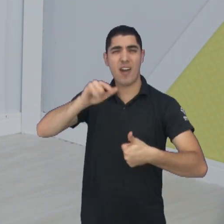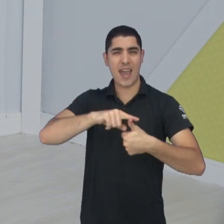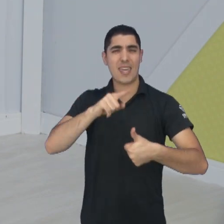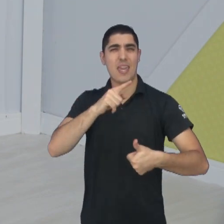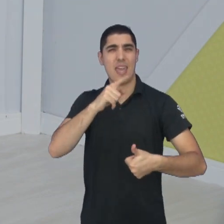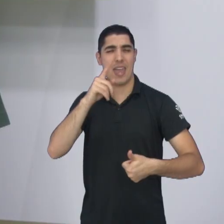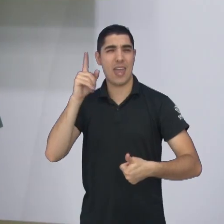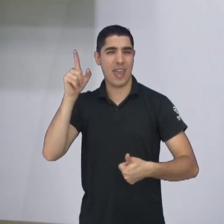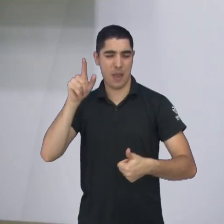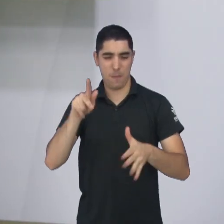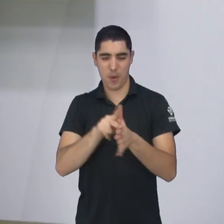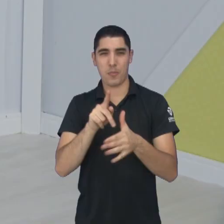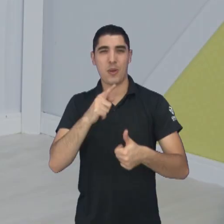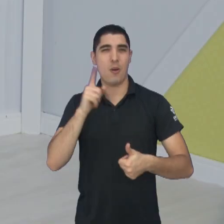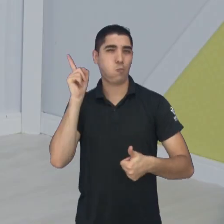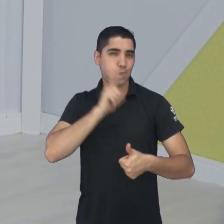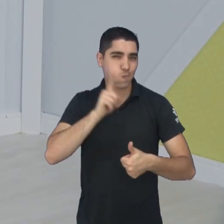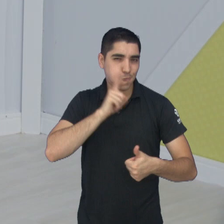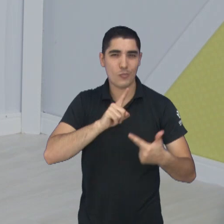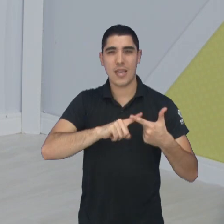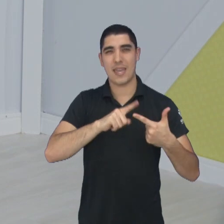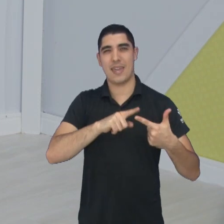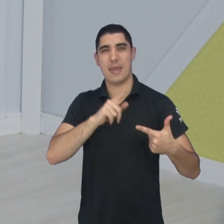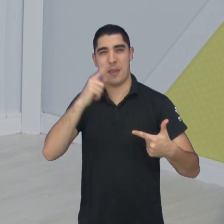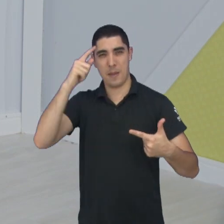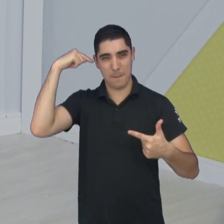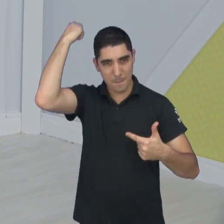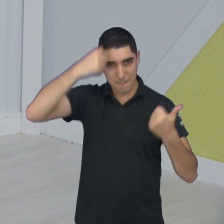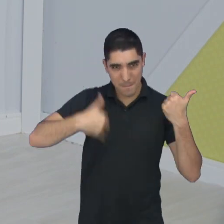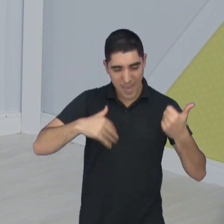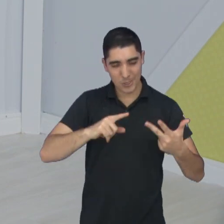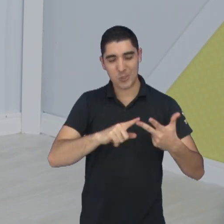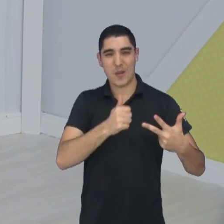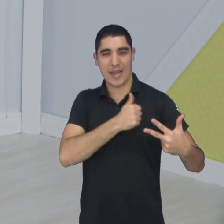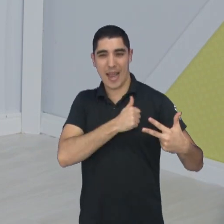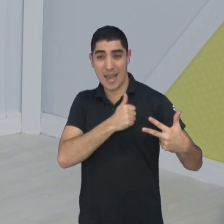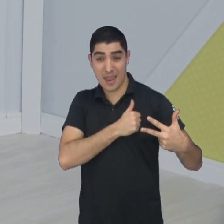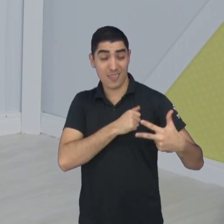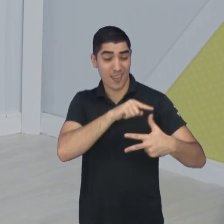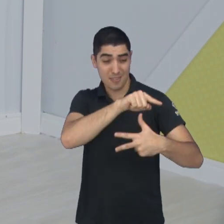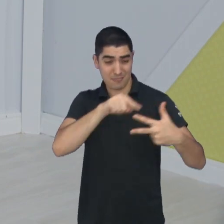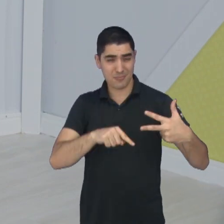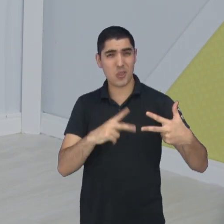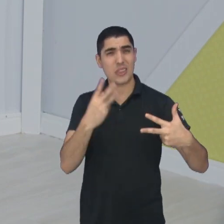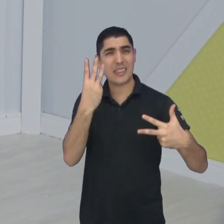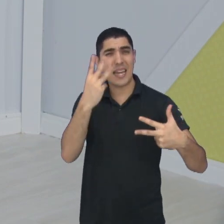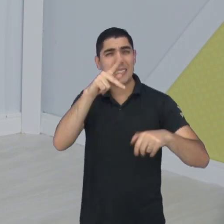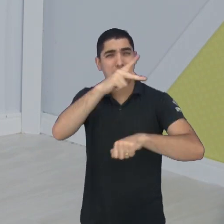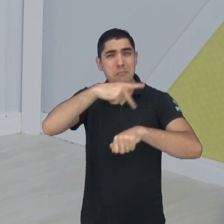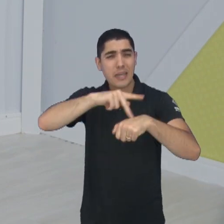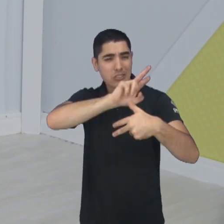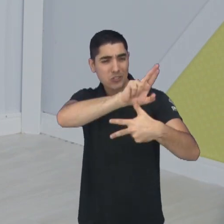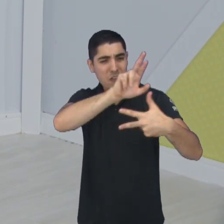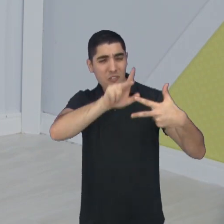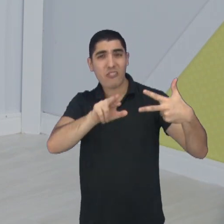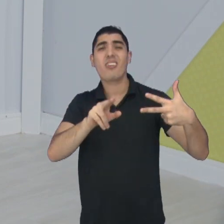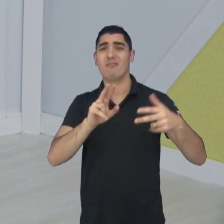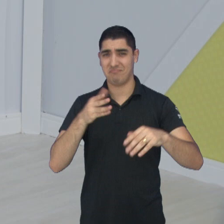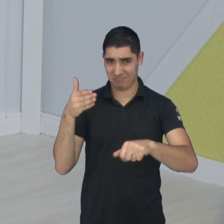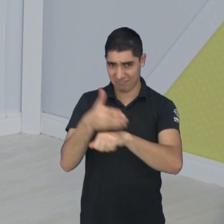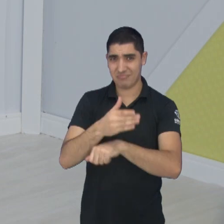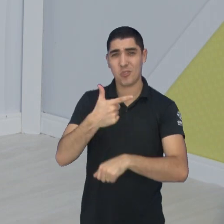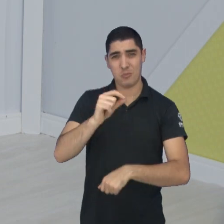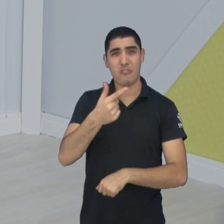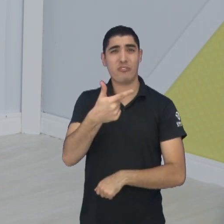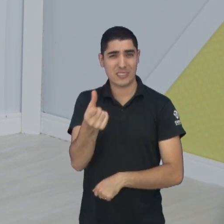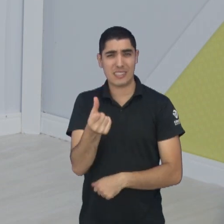várzea. 48 seleções. Não, 48 seleções, vai ser uma festa, né? A Copa do Brasil vai ficar pequena perto da Copa do Mundo. Mas o detalhe é o seguinte: agora, Brunão, você